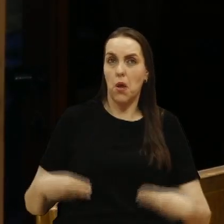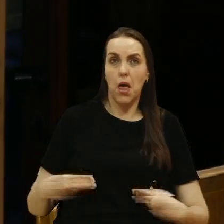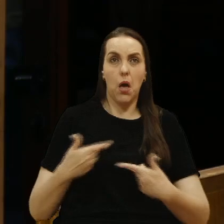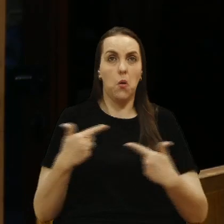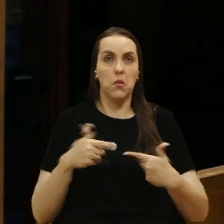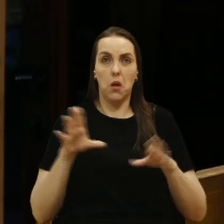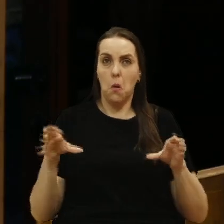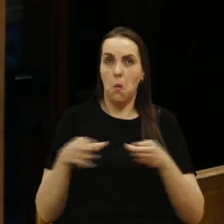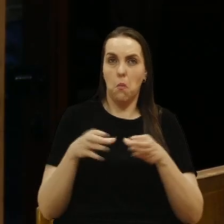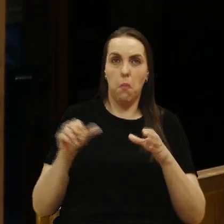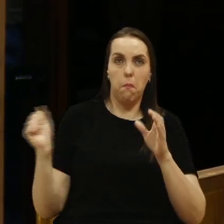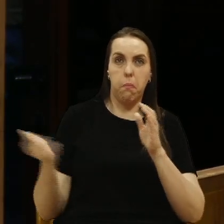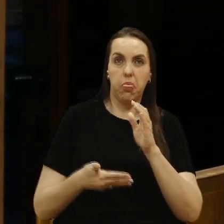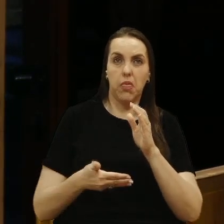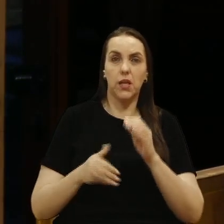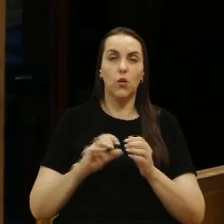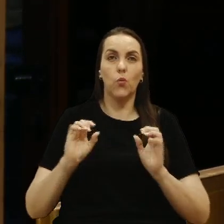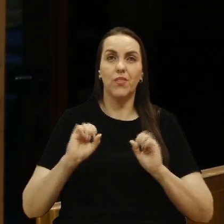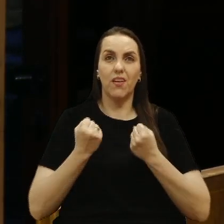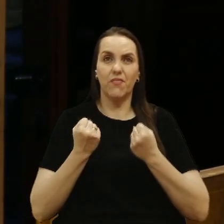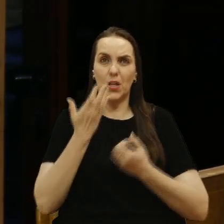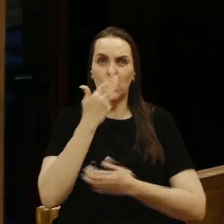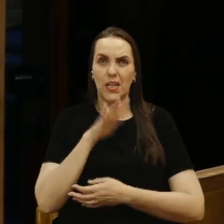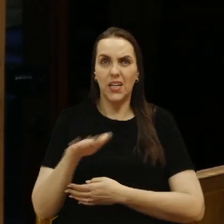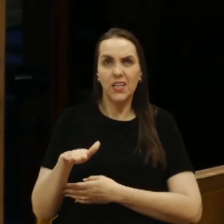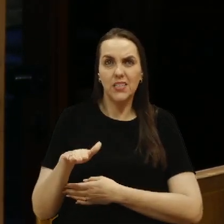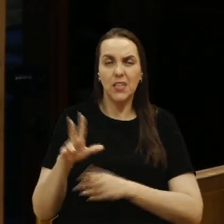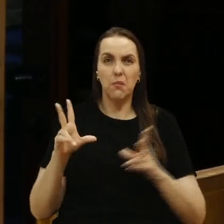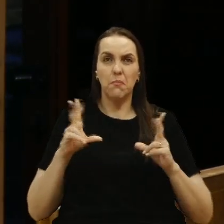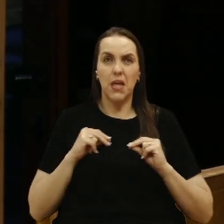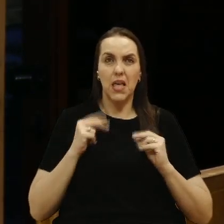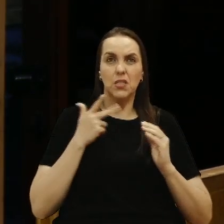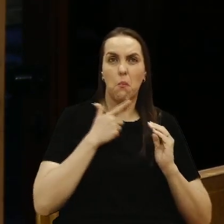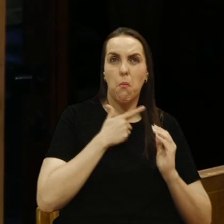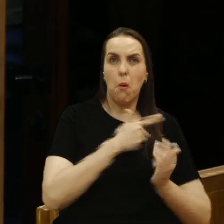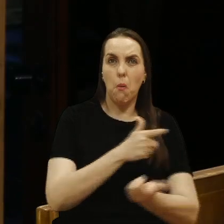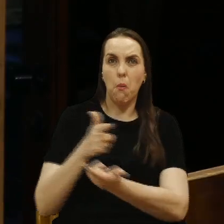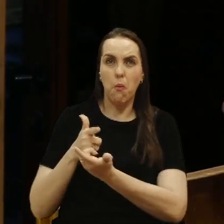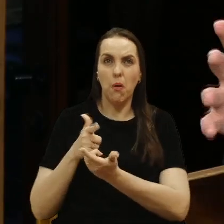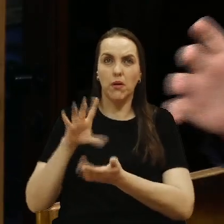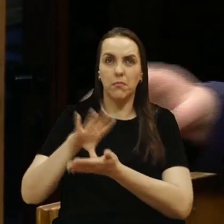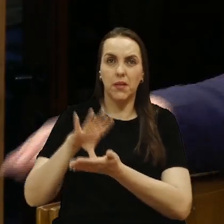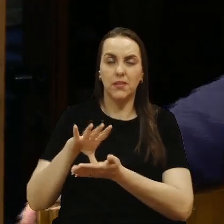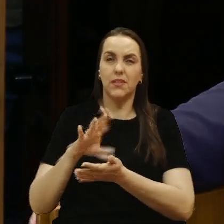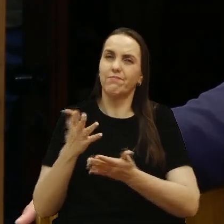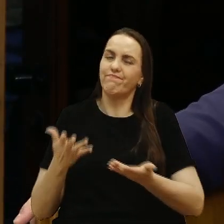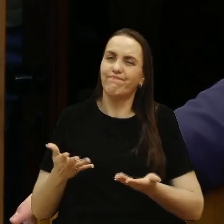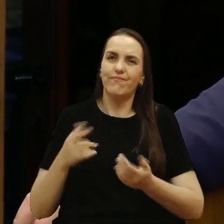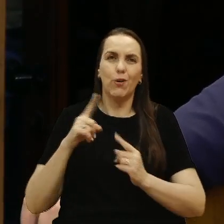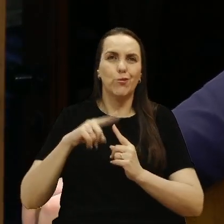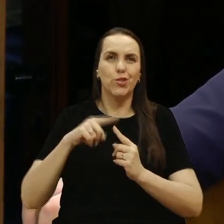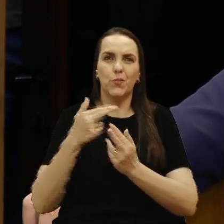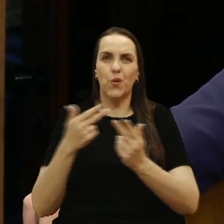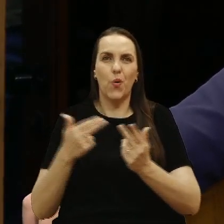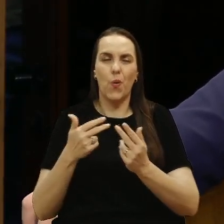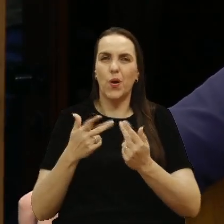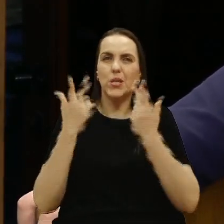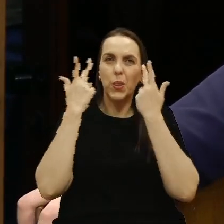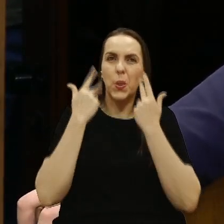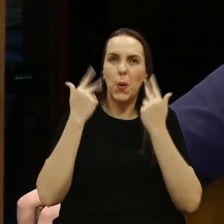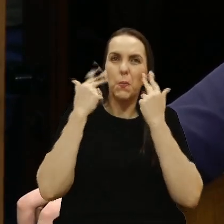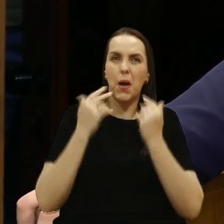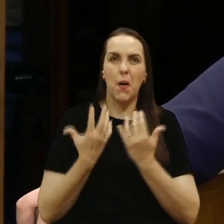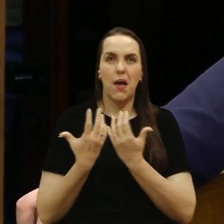uma corja, que não defendo as crianças e que, por fim, mereceria ser executado em praça pública. Então, esse tipo de coisa nós não podemos normalizar